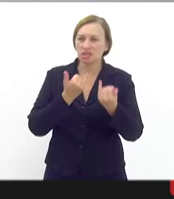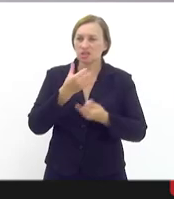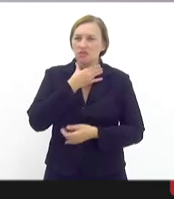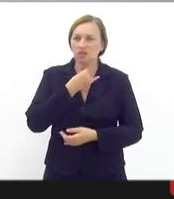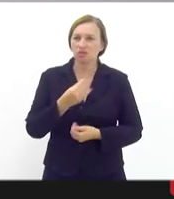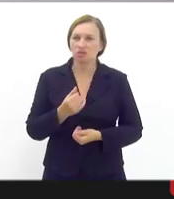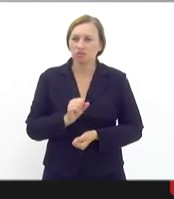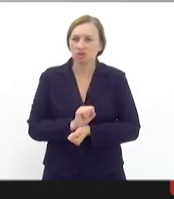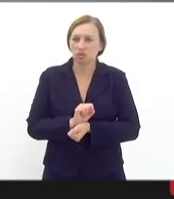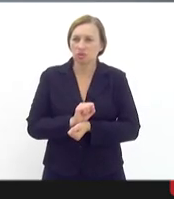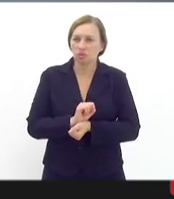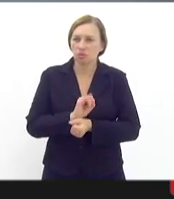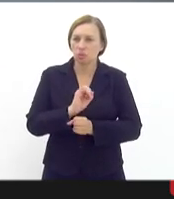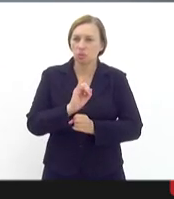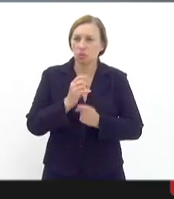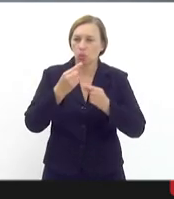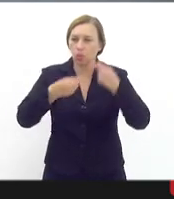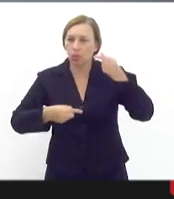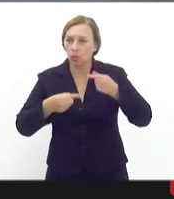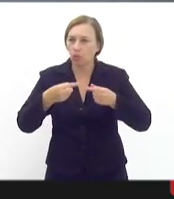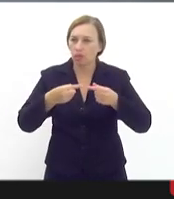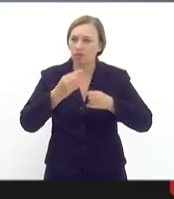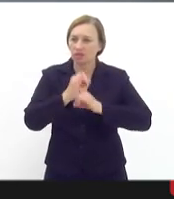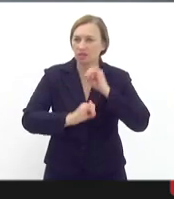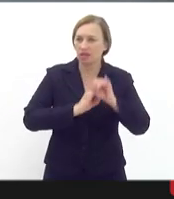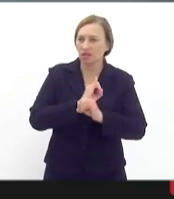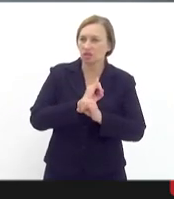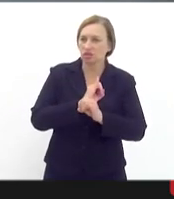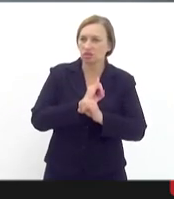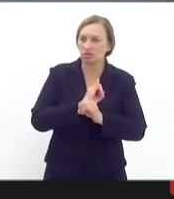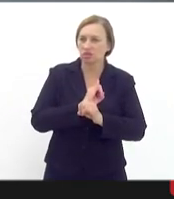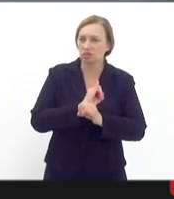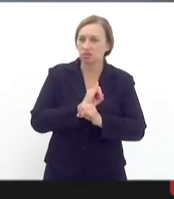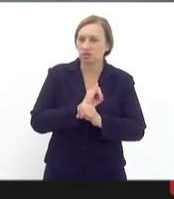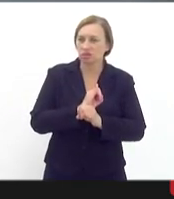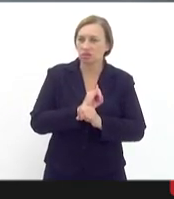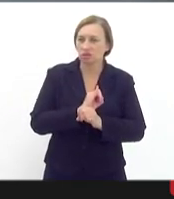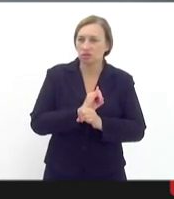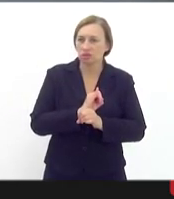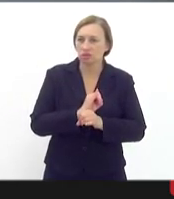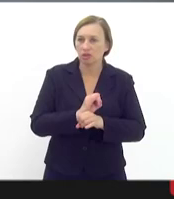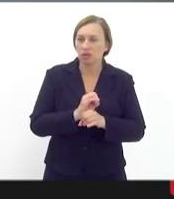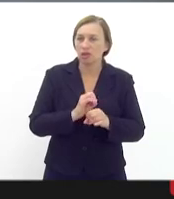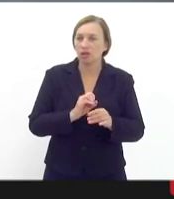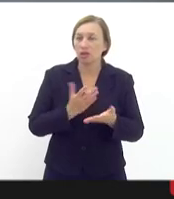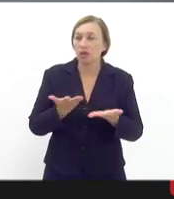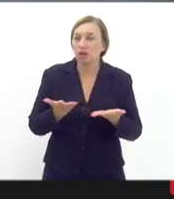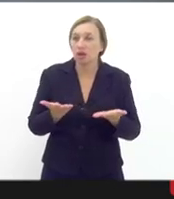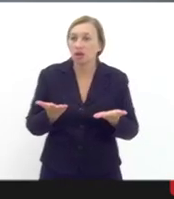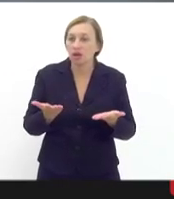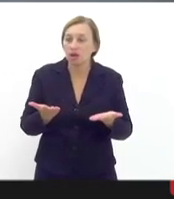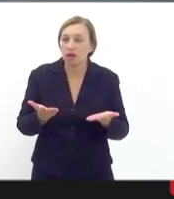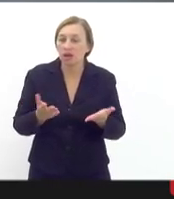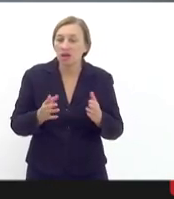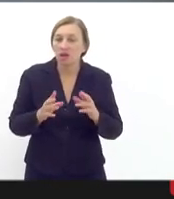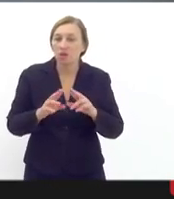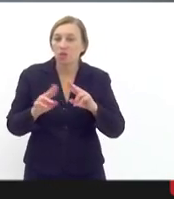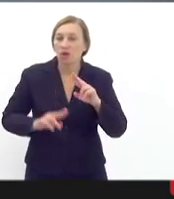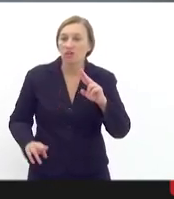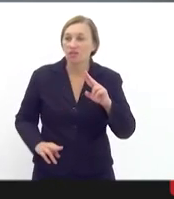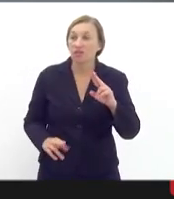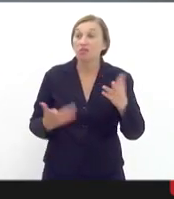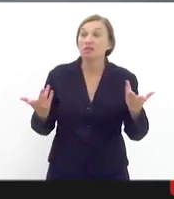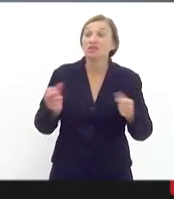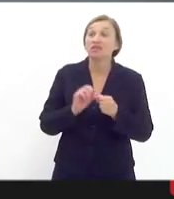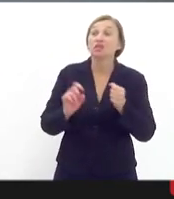Ué, caiu? Eu caí. É a hora que eu ia perguntar para ela o que a nossa UFRJ está fazendo sobre